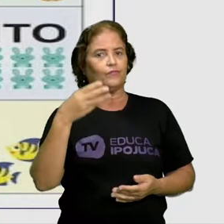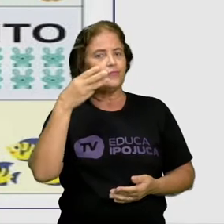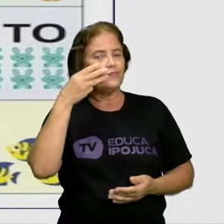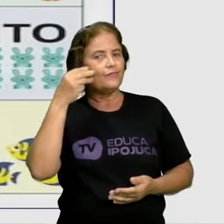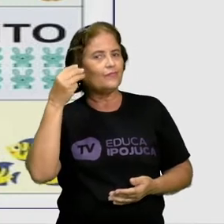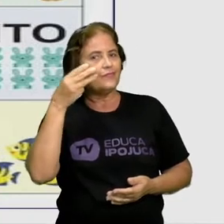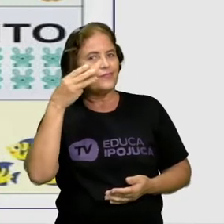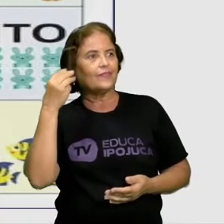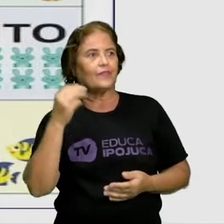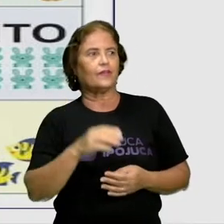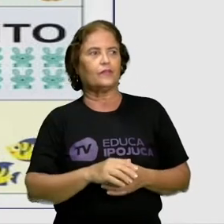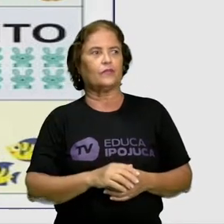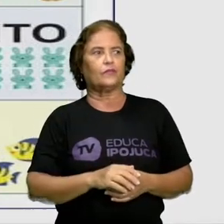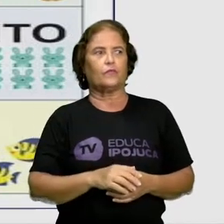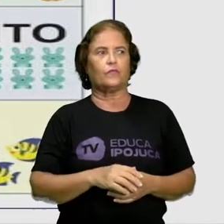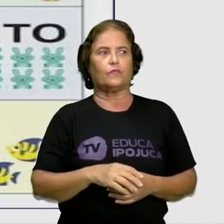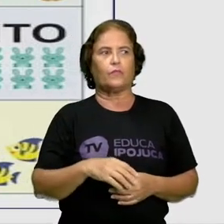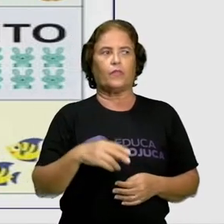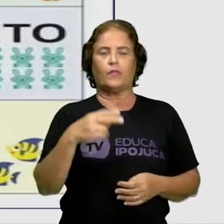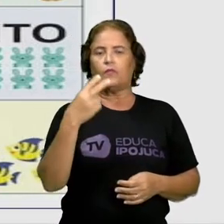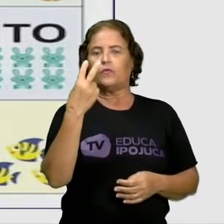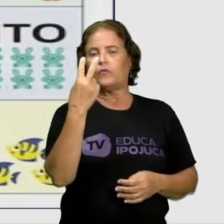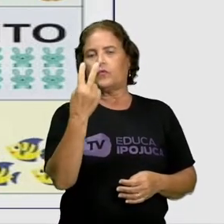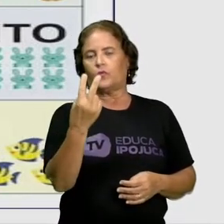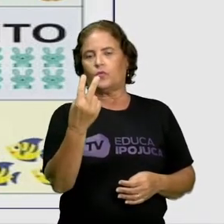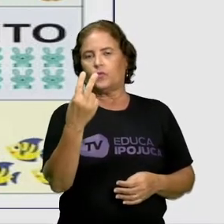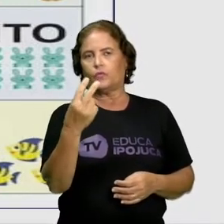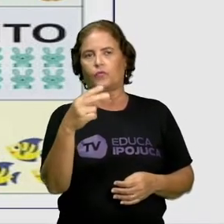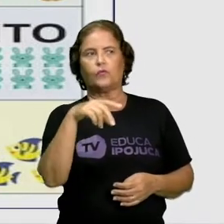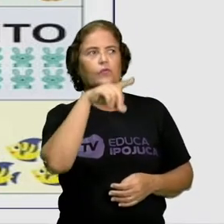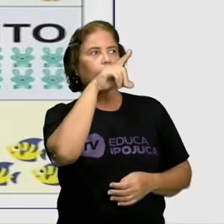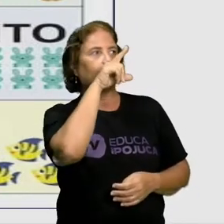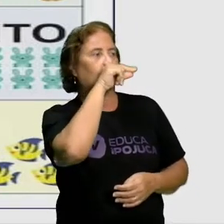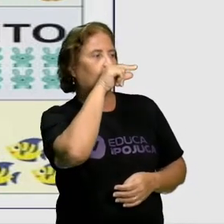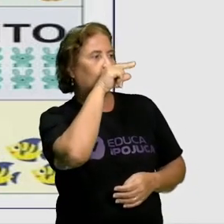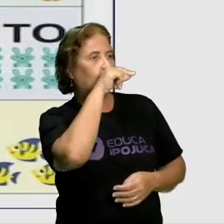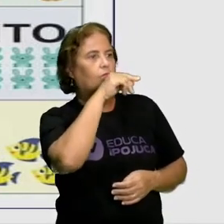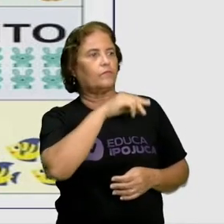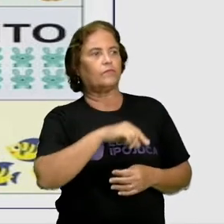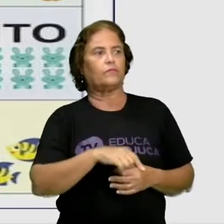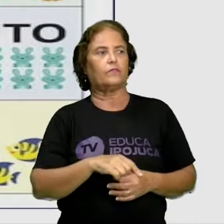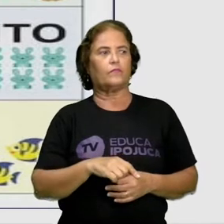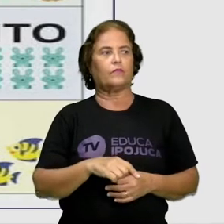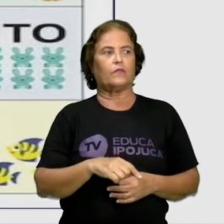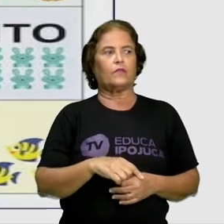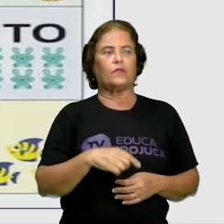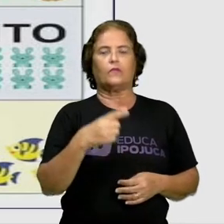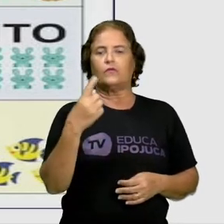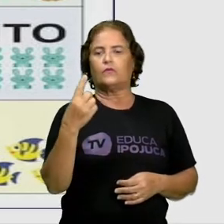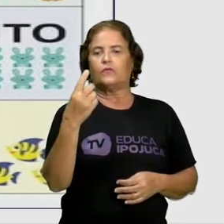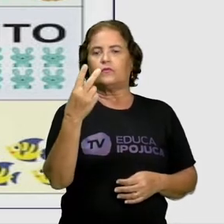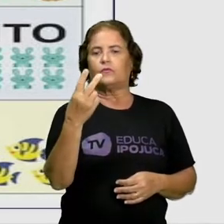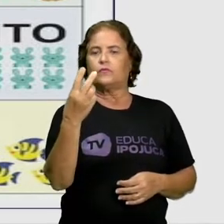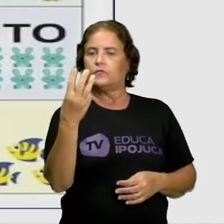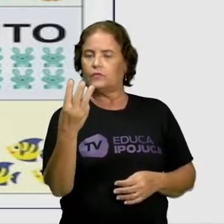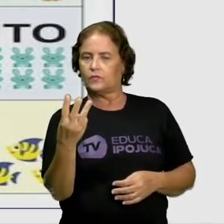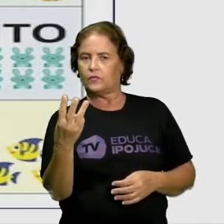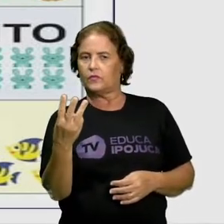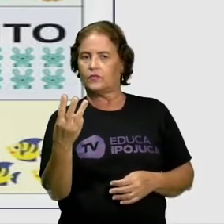nós temos um, dois pássaros, temos uma, duas,